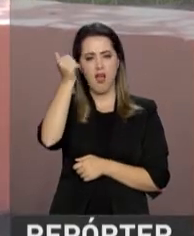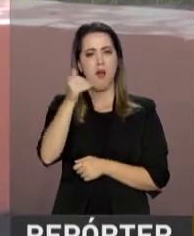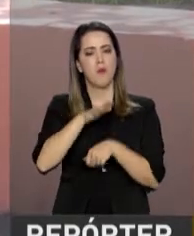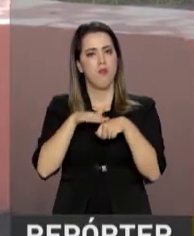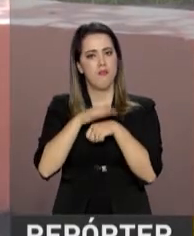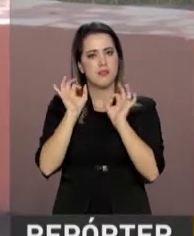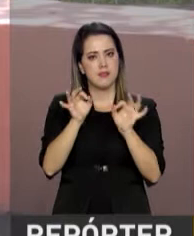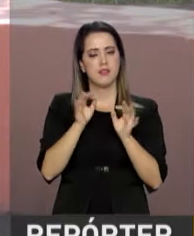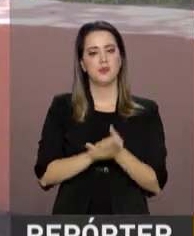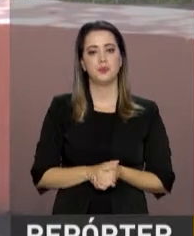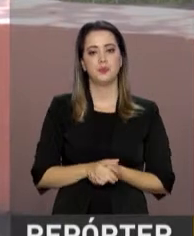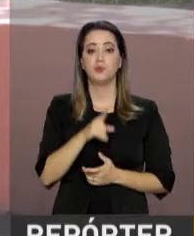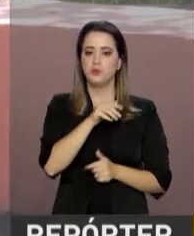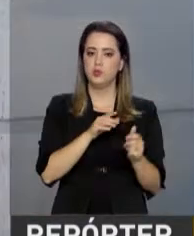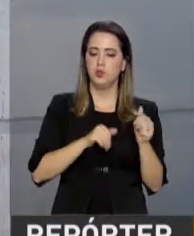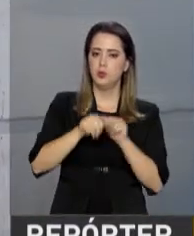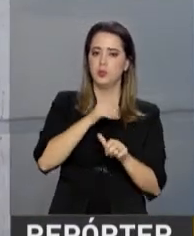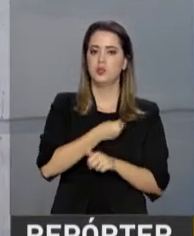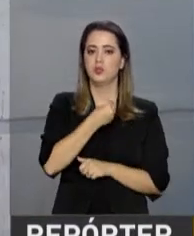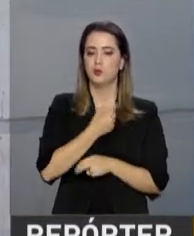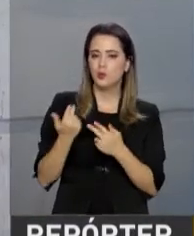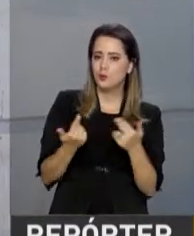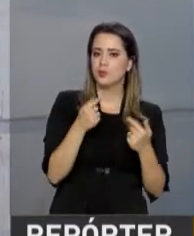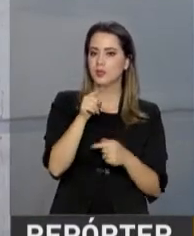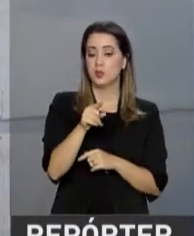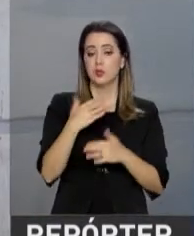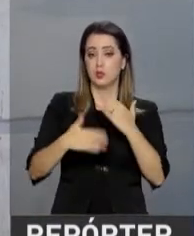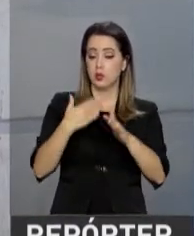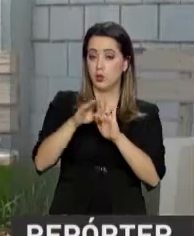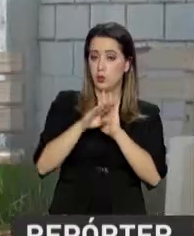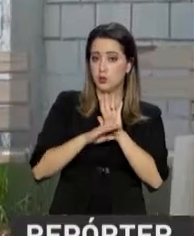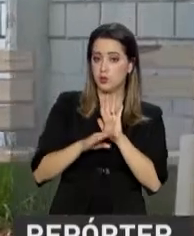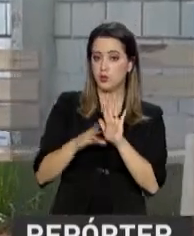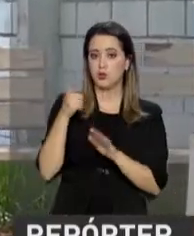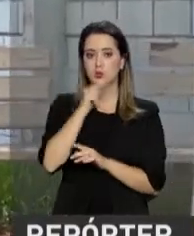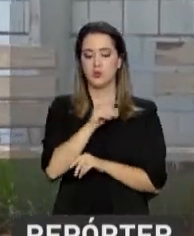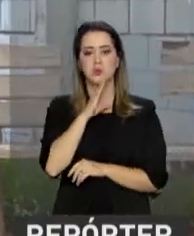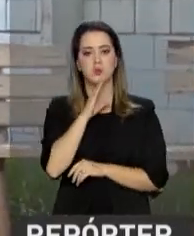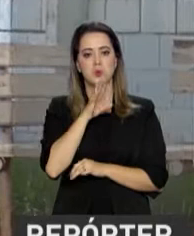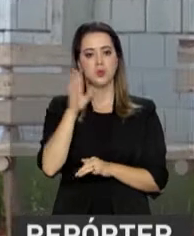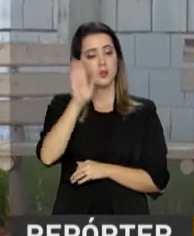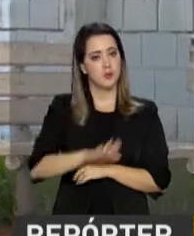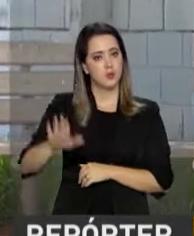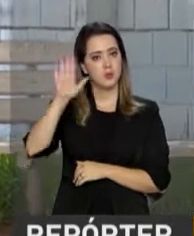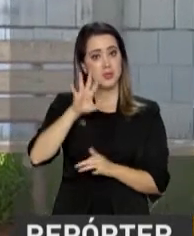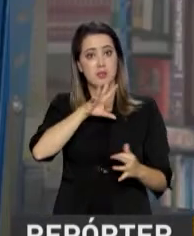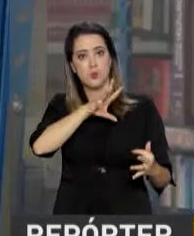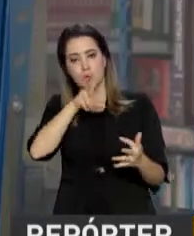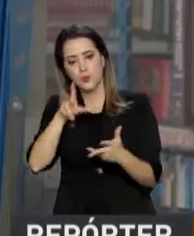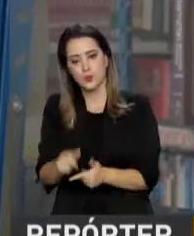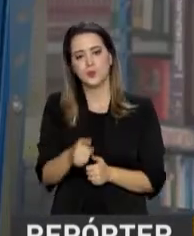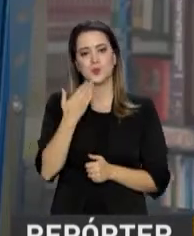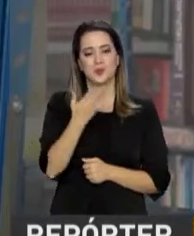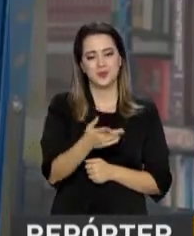mudando vidas como a de felipe e daniele que o projeto de diego ganhou reconhecimento nacional e internacional